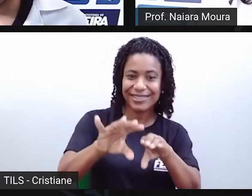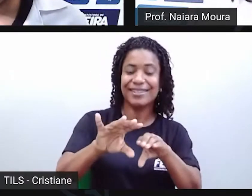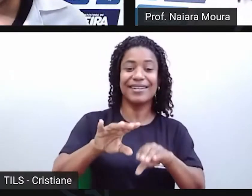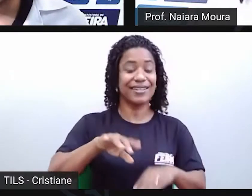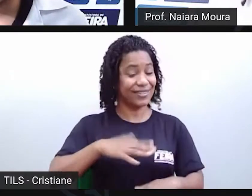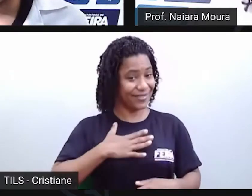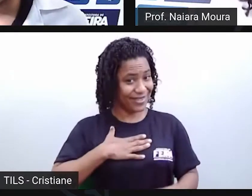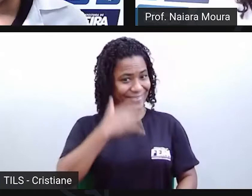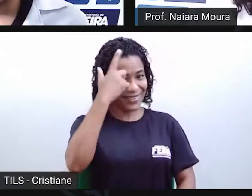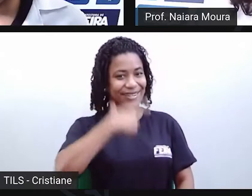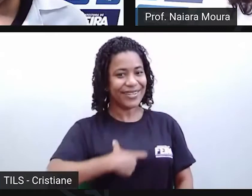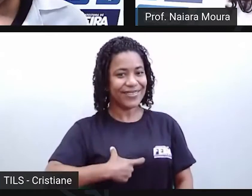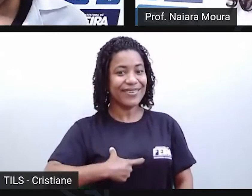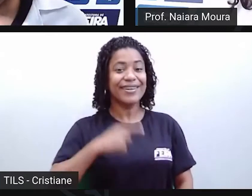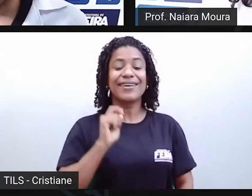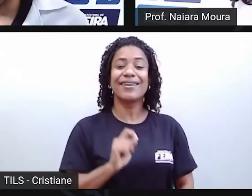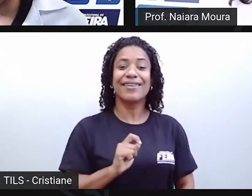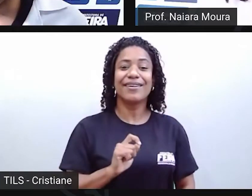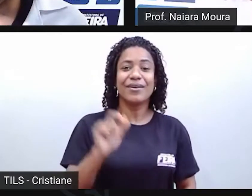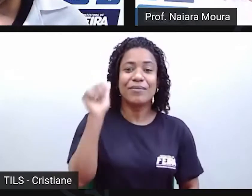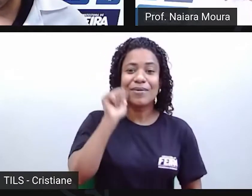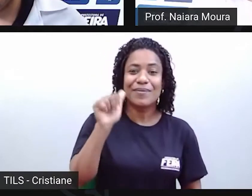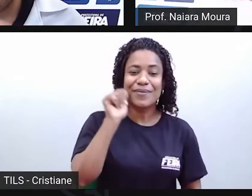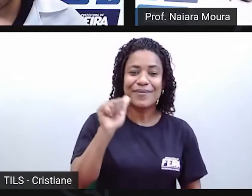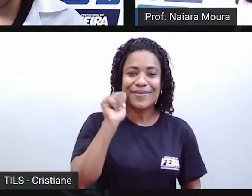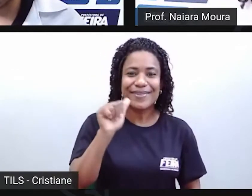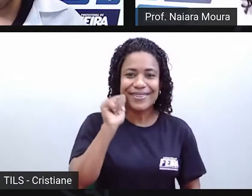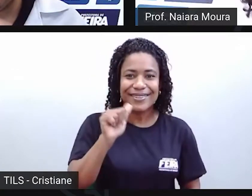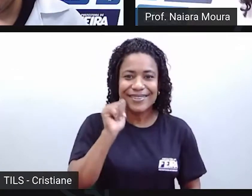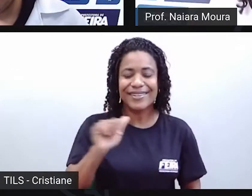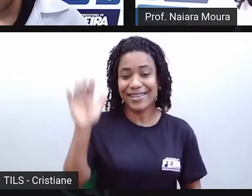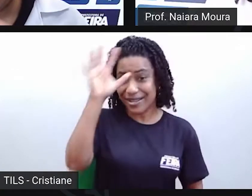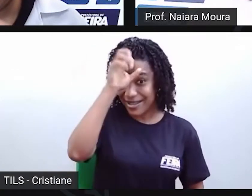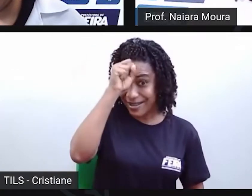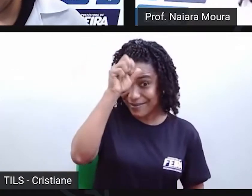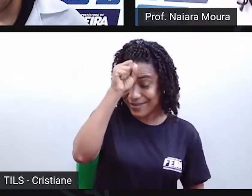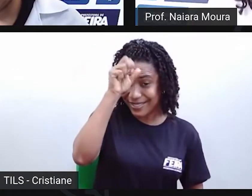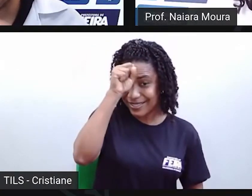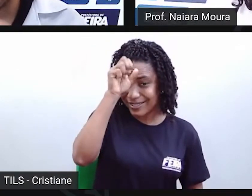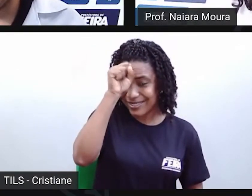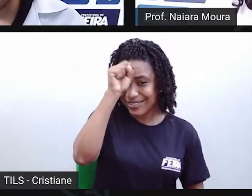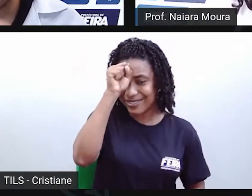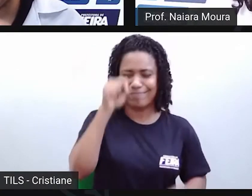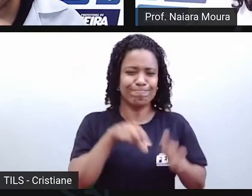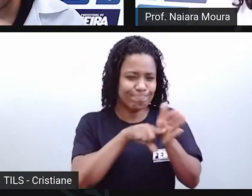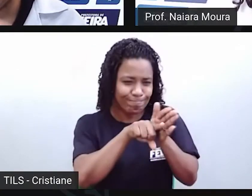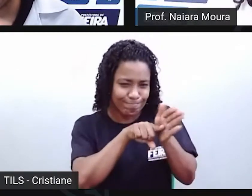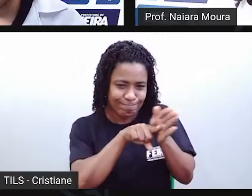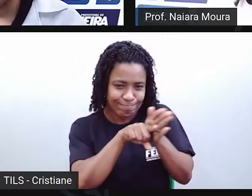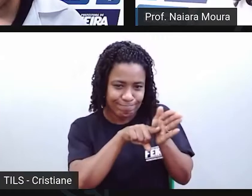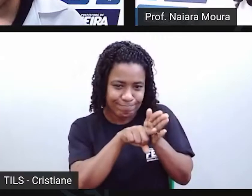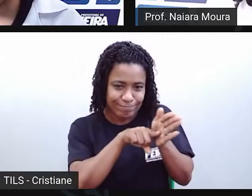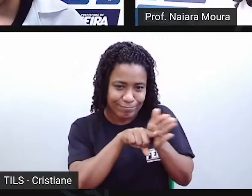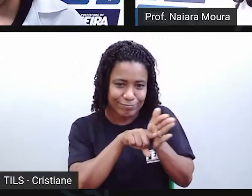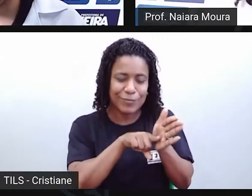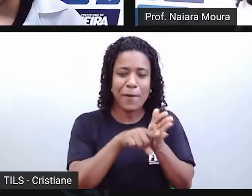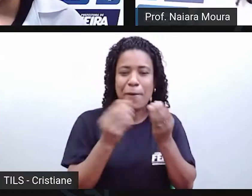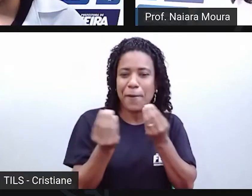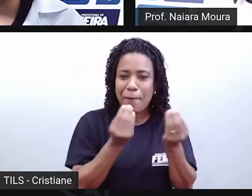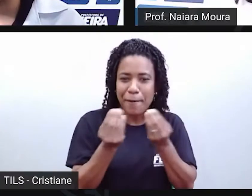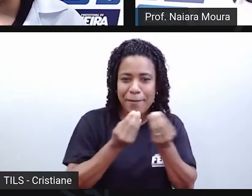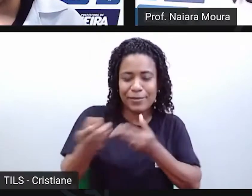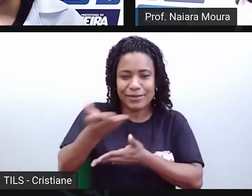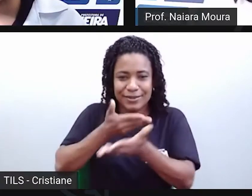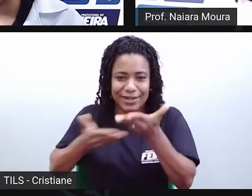Nayara, uma mulher que está aprendendo, enquanto pesquisadora, um pouco mais sobre as nossas relações com as